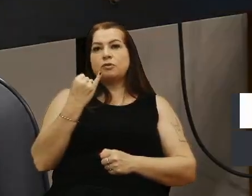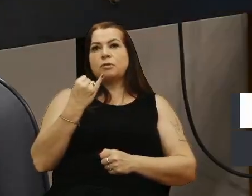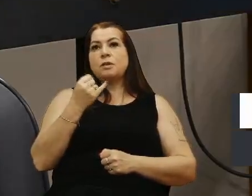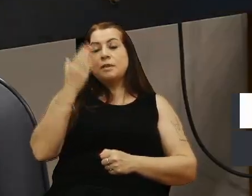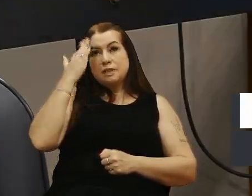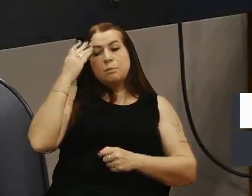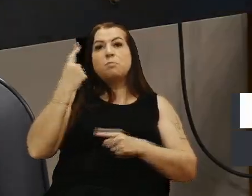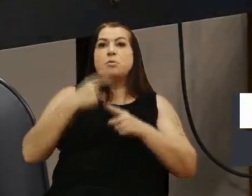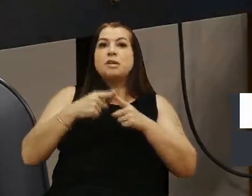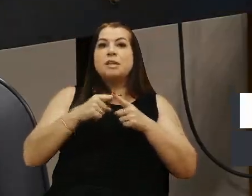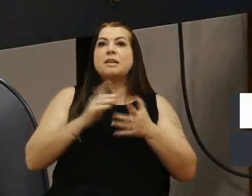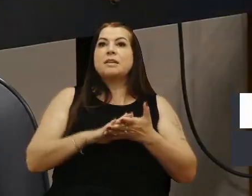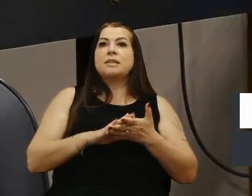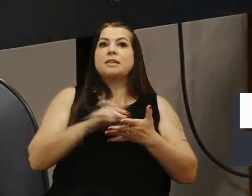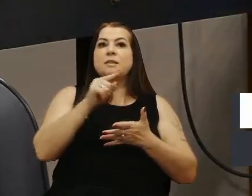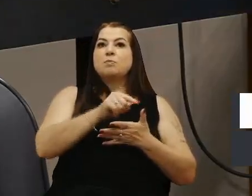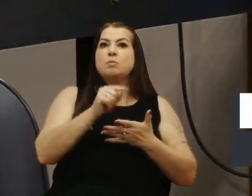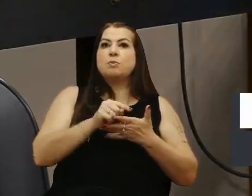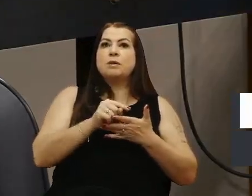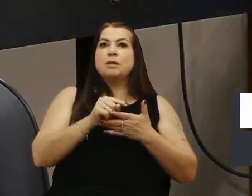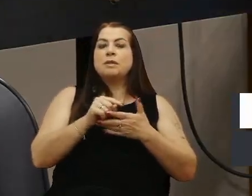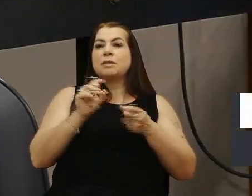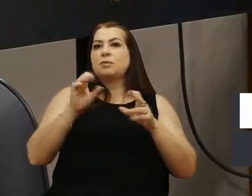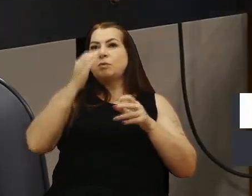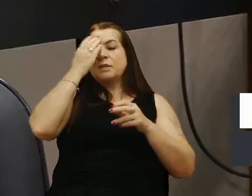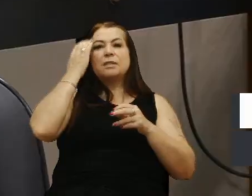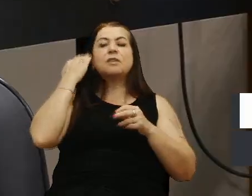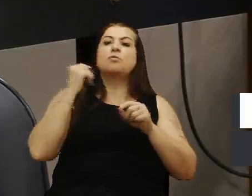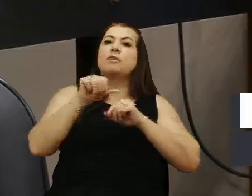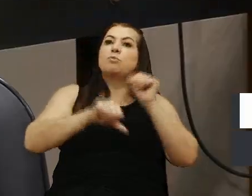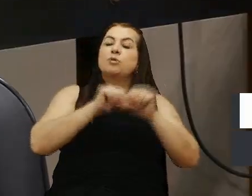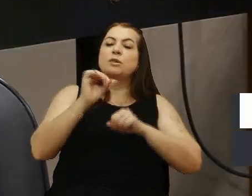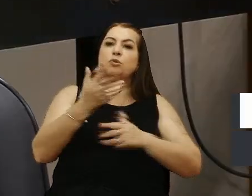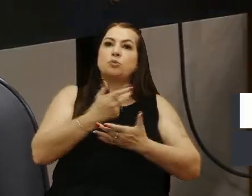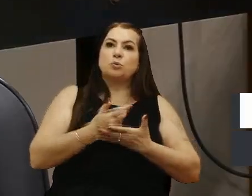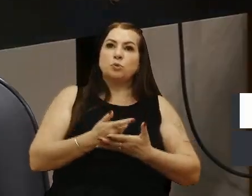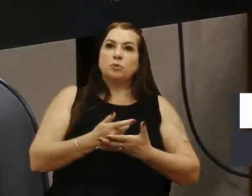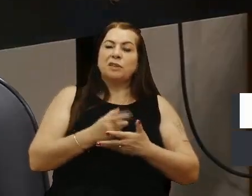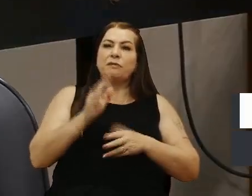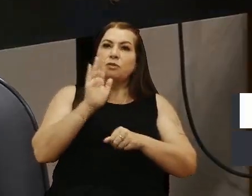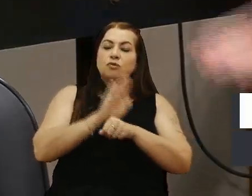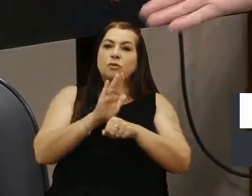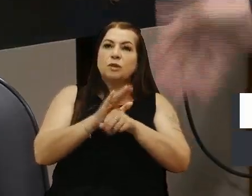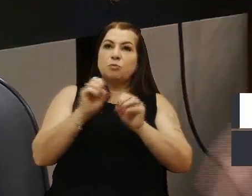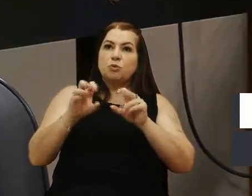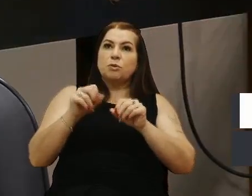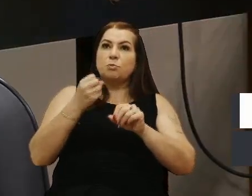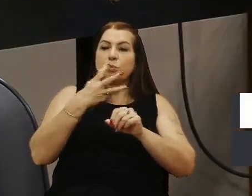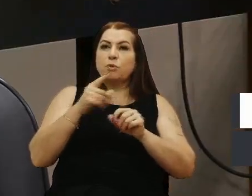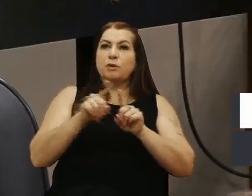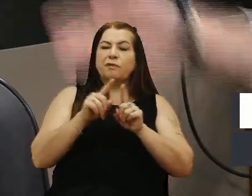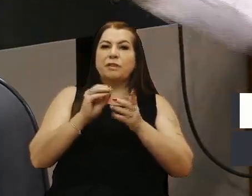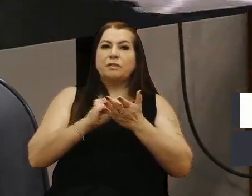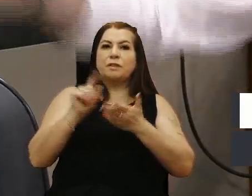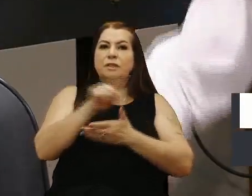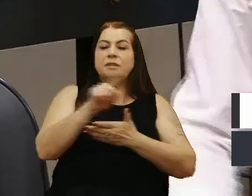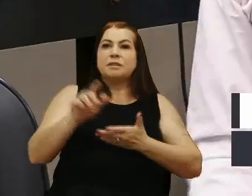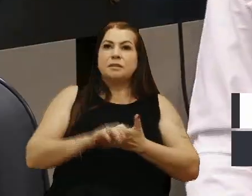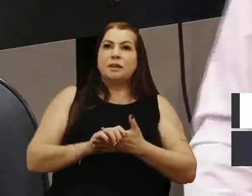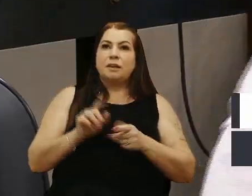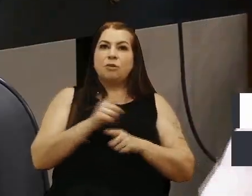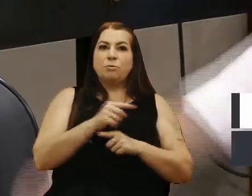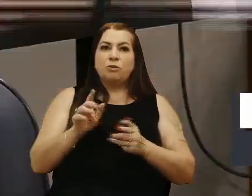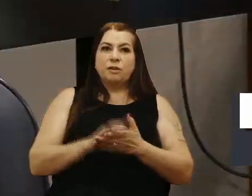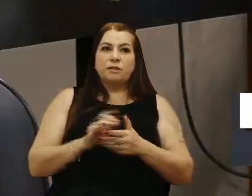Sabe por quê, vereadora Sandra? Porque isso aqui é educação, é isso aqui que vai mudar tudo, é isso aqui que vai ajudar. Com uma educação boa não vai ter vereador incompetente aqui, não vai ter